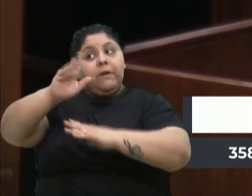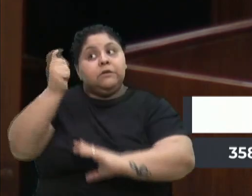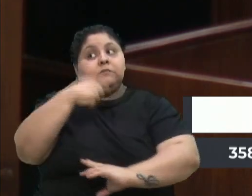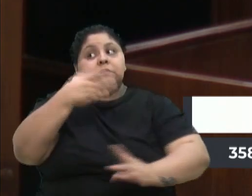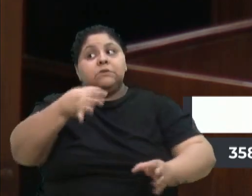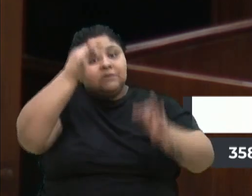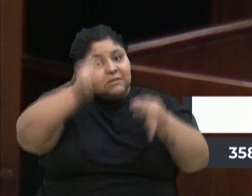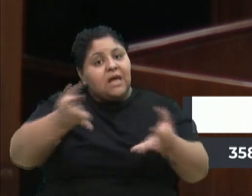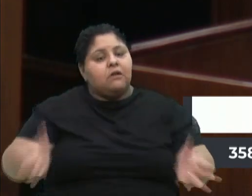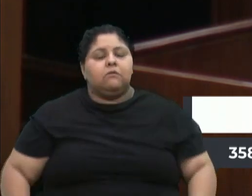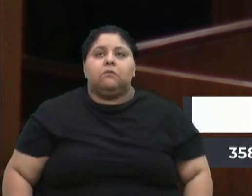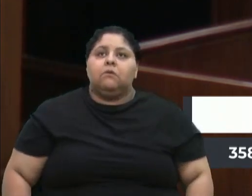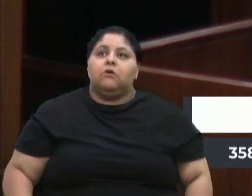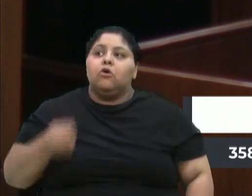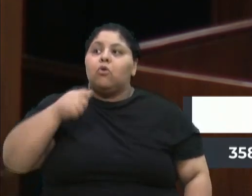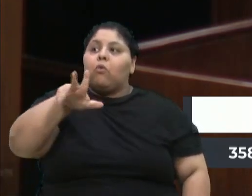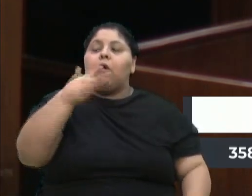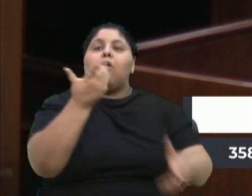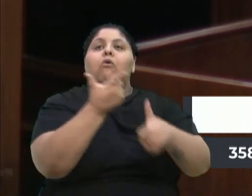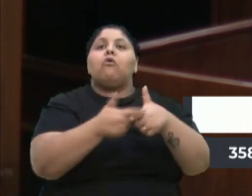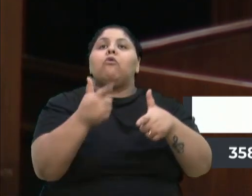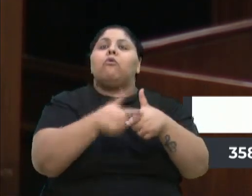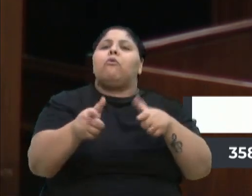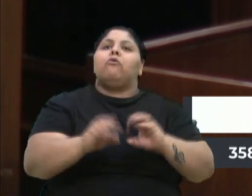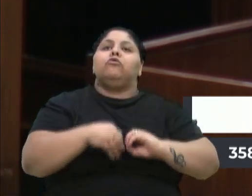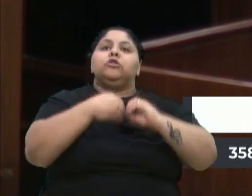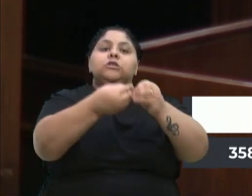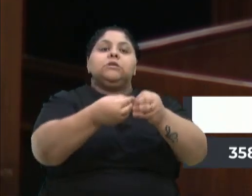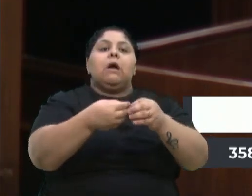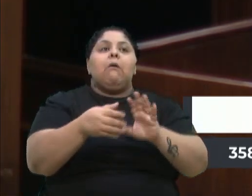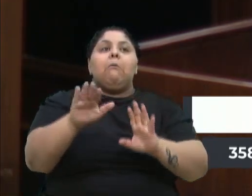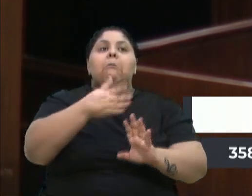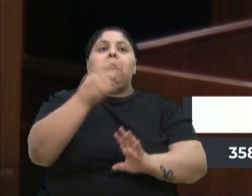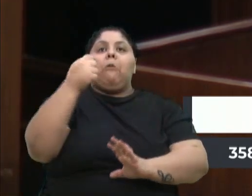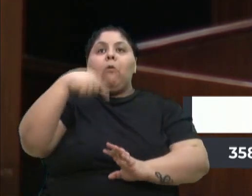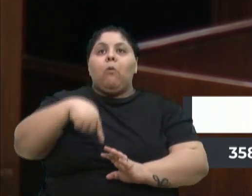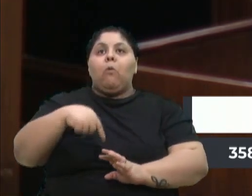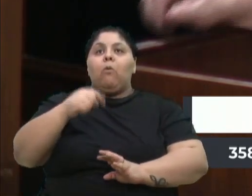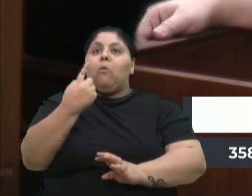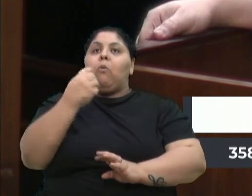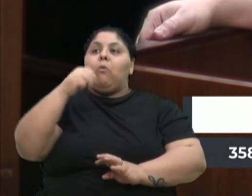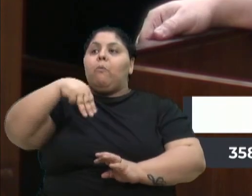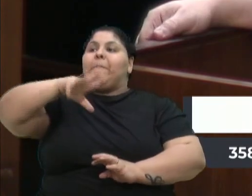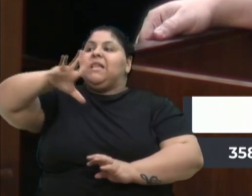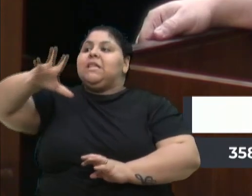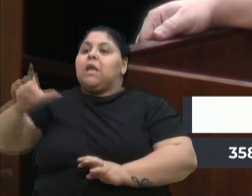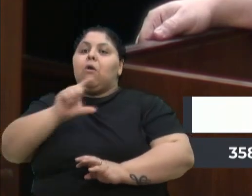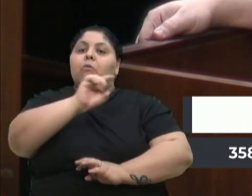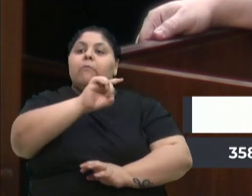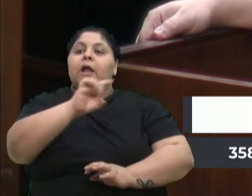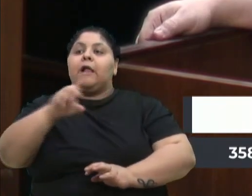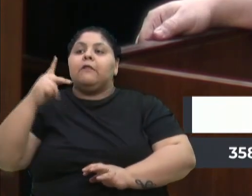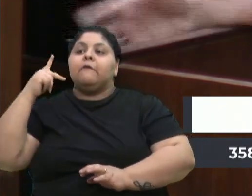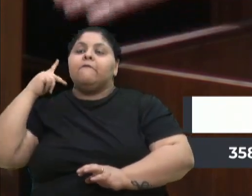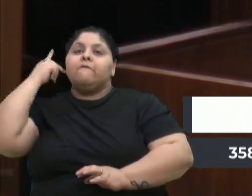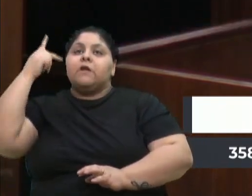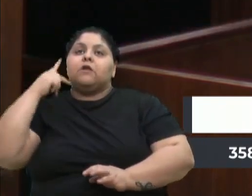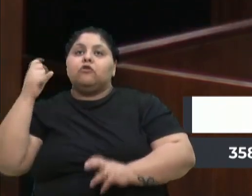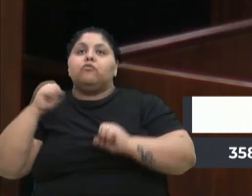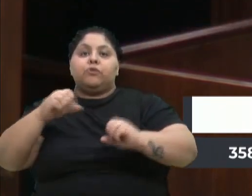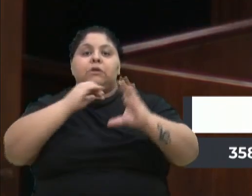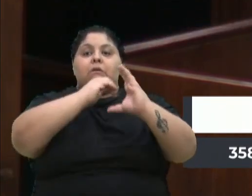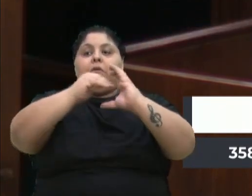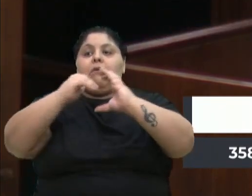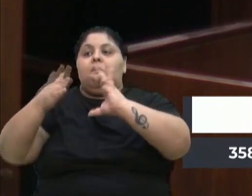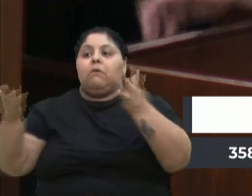é o problema de dar talvez aí 1 milhão para cada vereador aí poder destinar? Porque nós